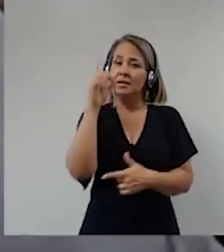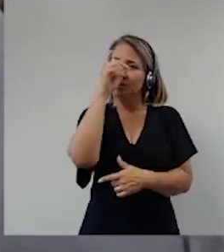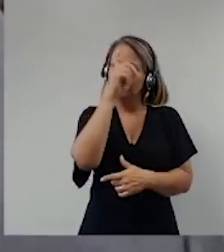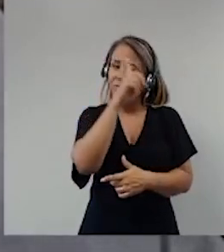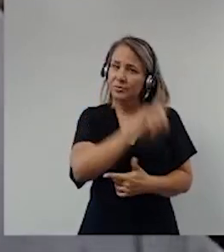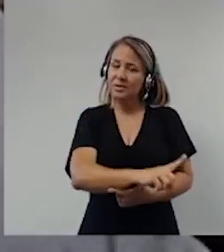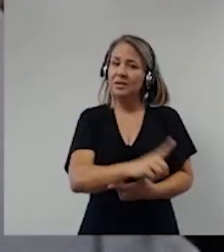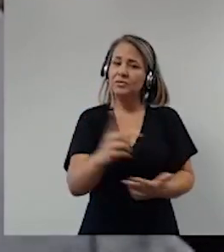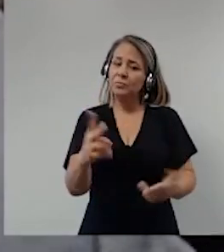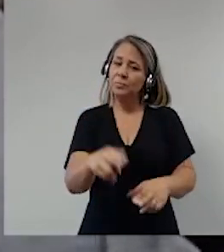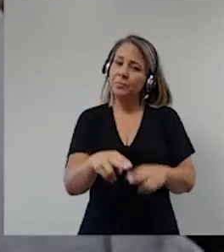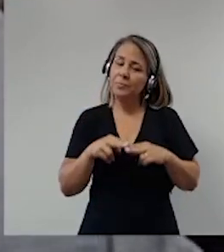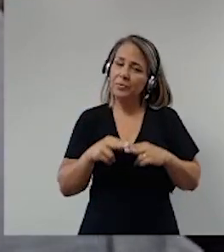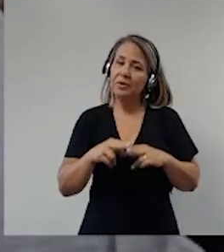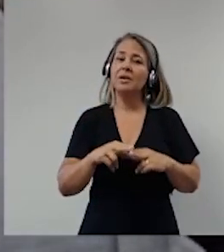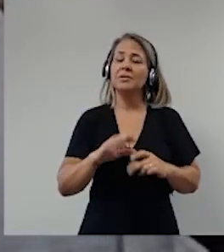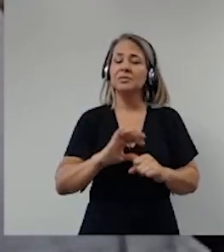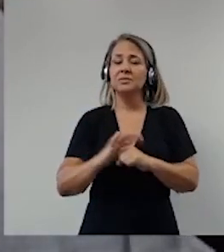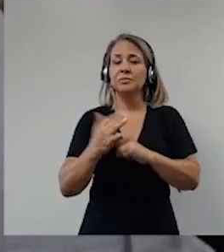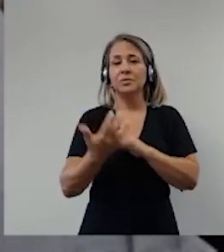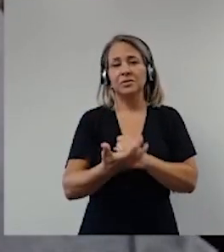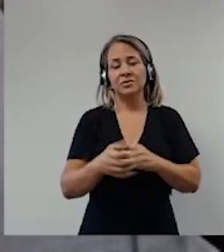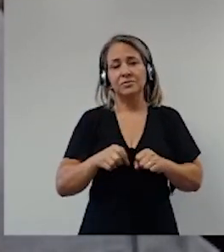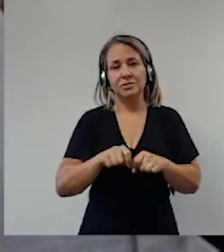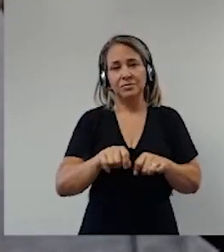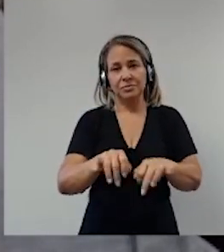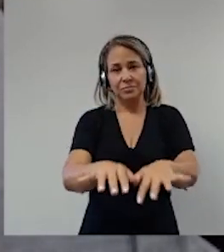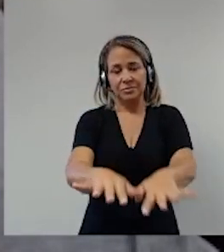pública decorrente da